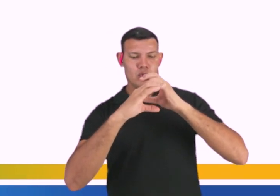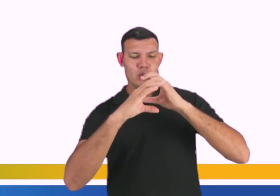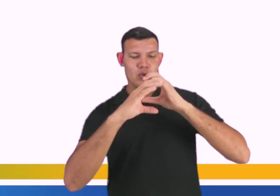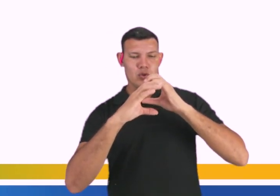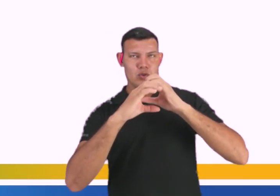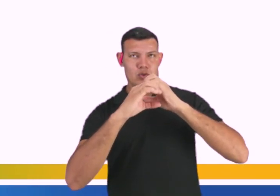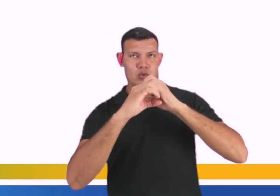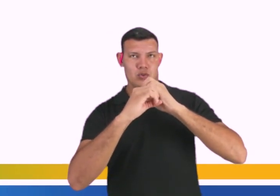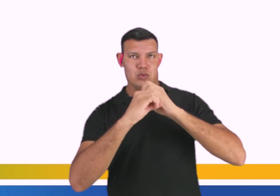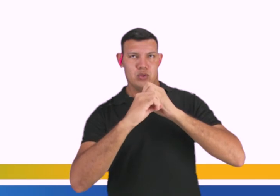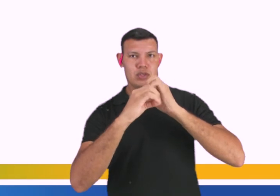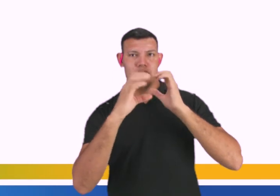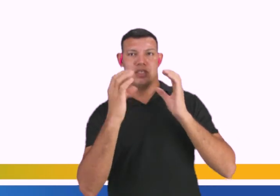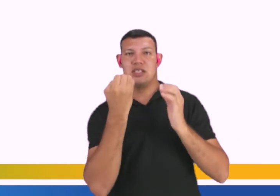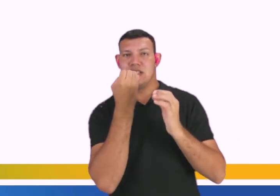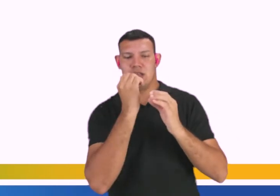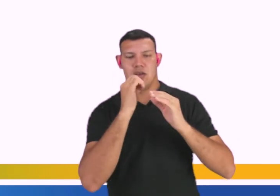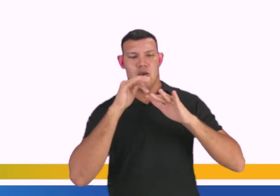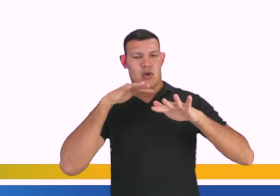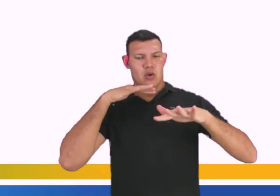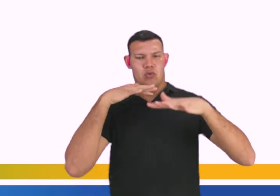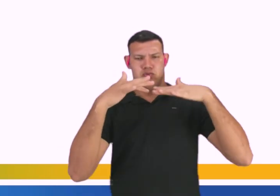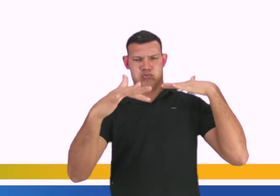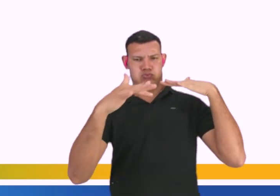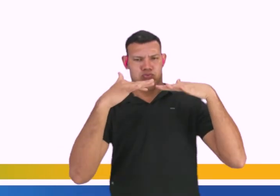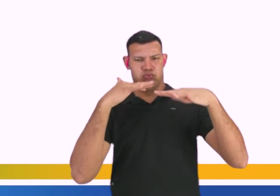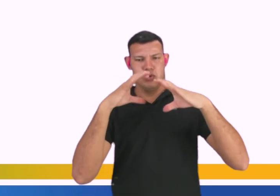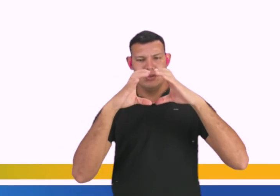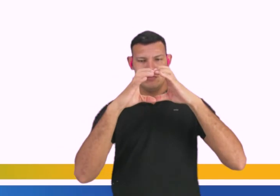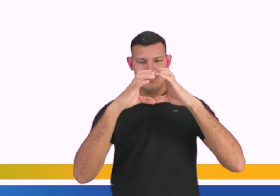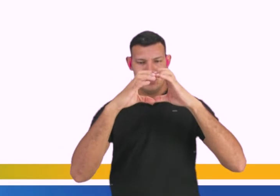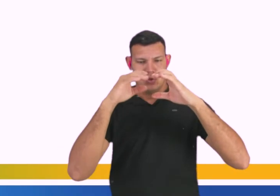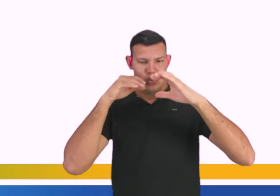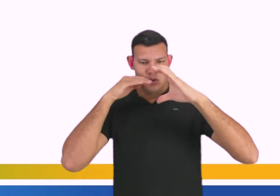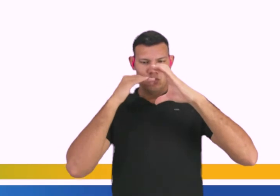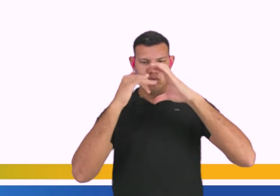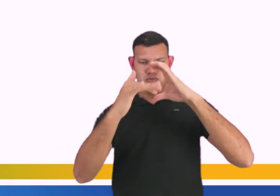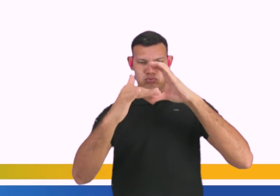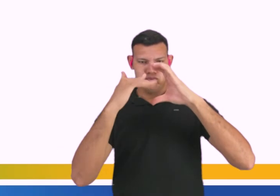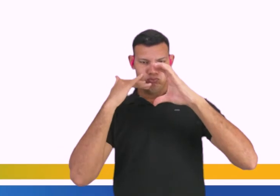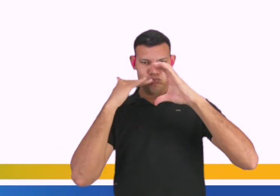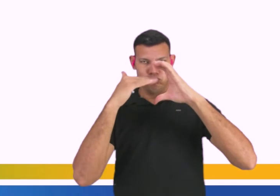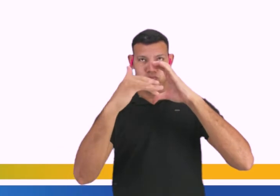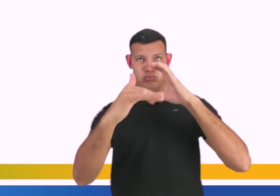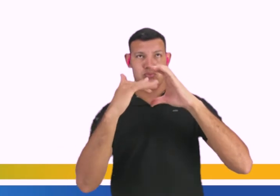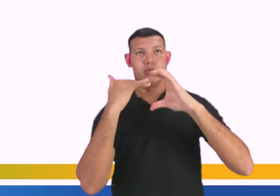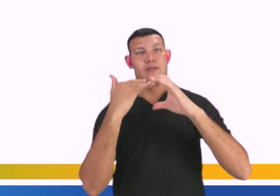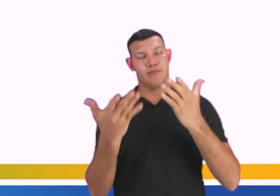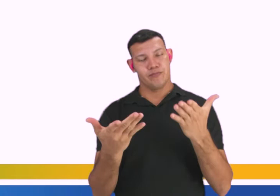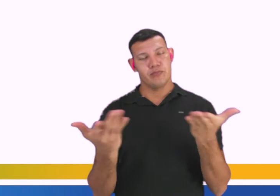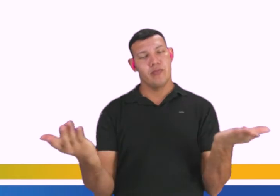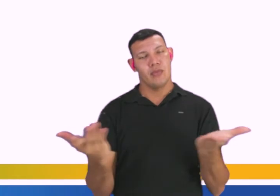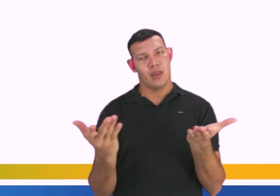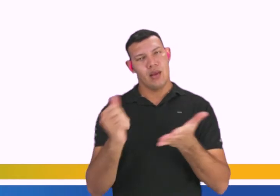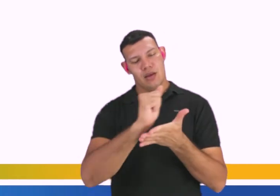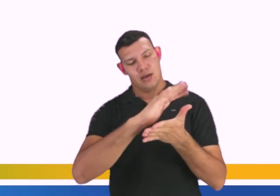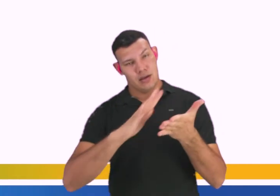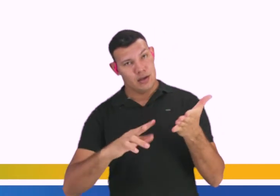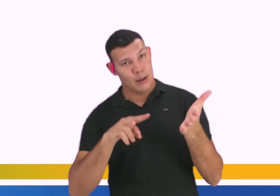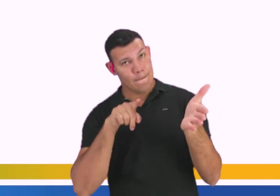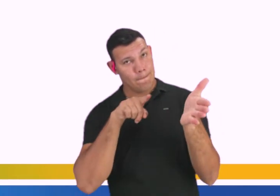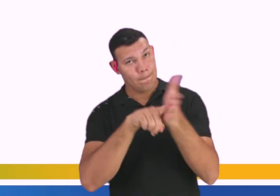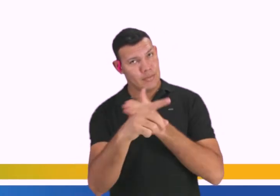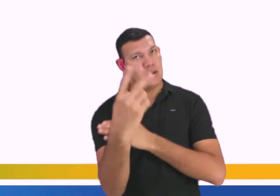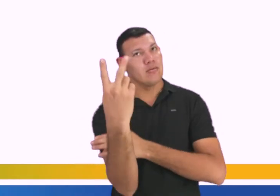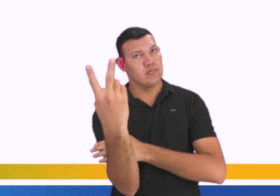problemas, por exemplo, se esse fluxo não estiver ocorrendo corretamente. eu trouxe duas questões para a gente